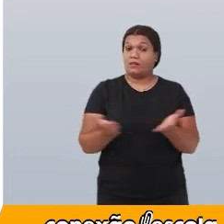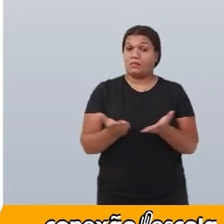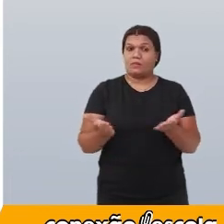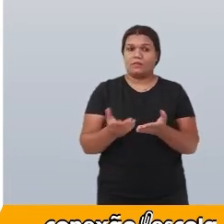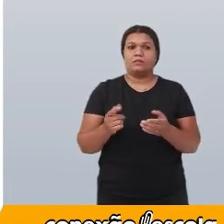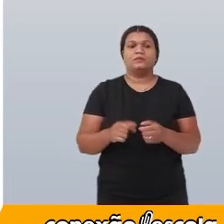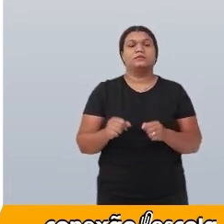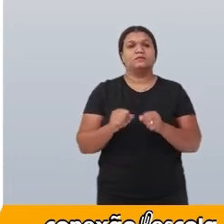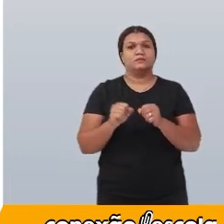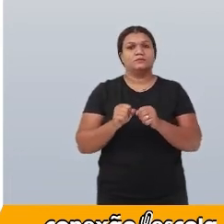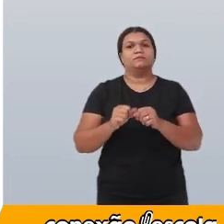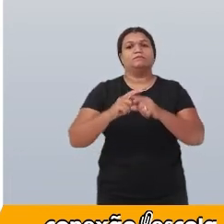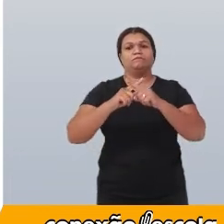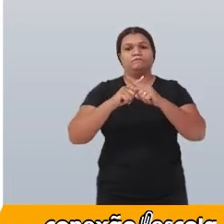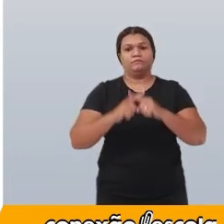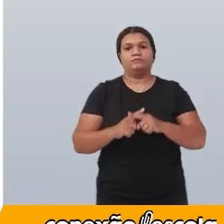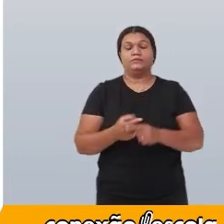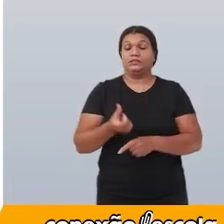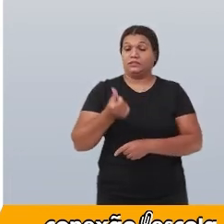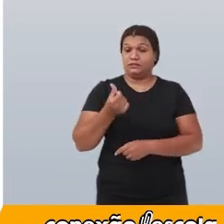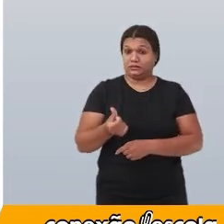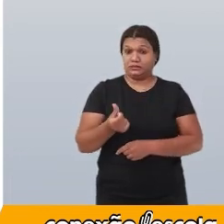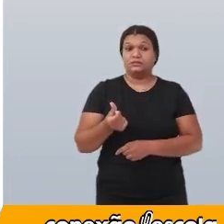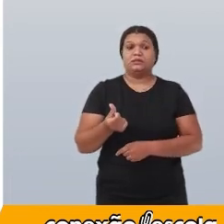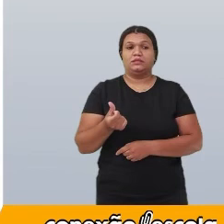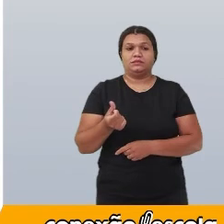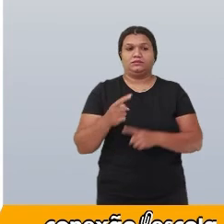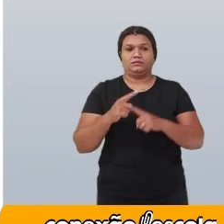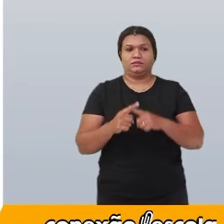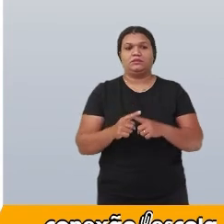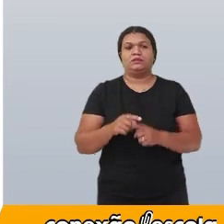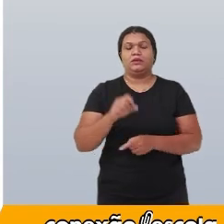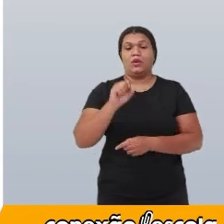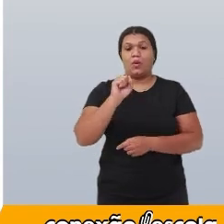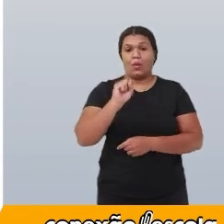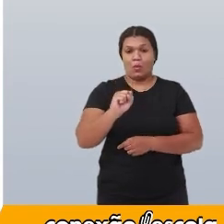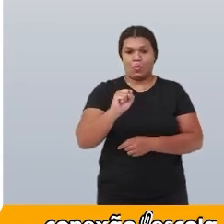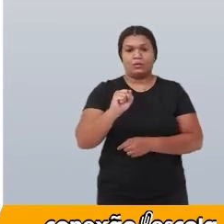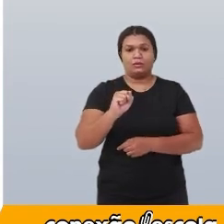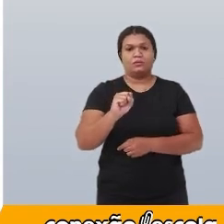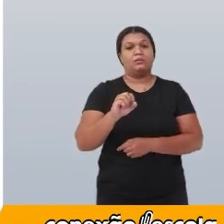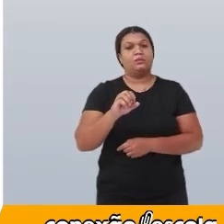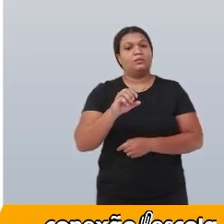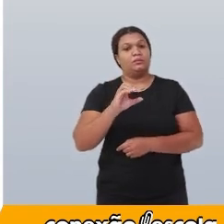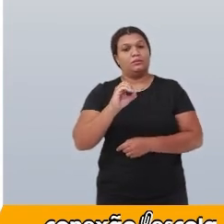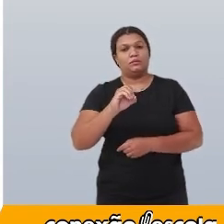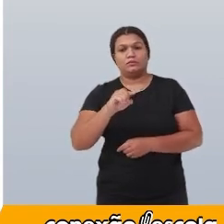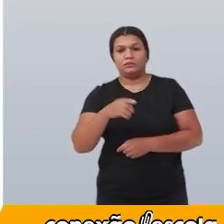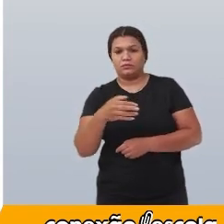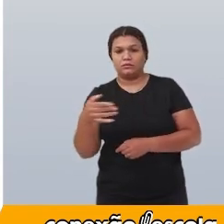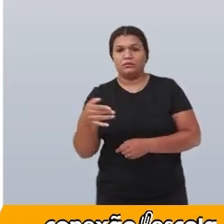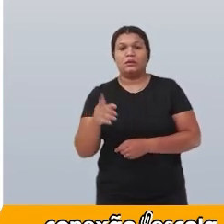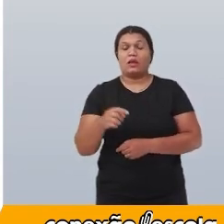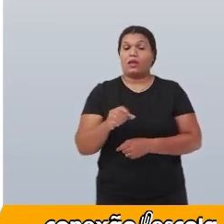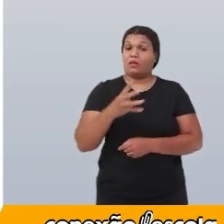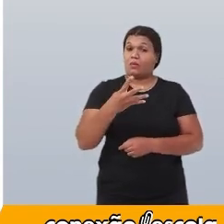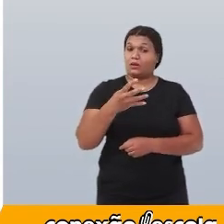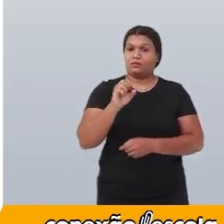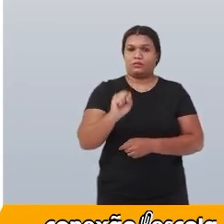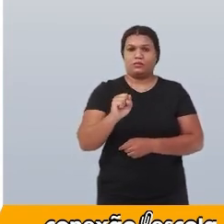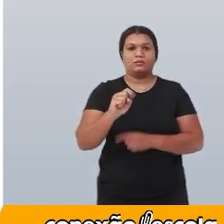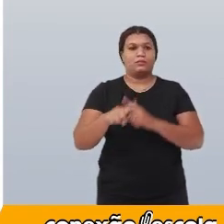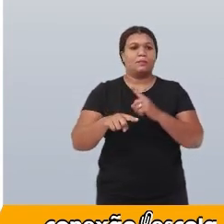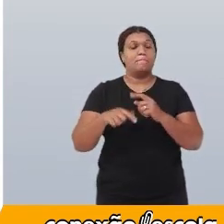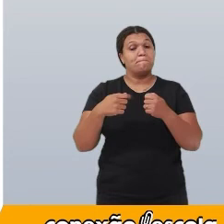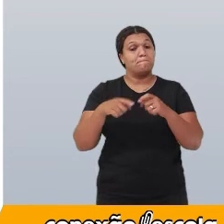Agora, eu vou multiplicar 6 vezes 8 décimos. 6 vezes 8 é 48,